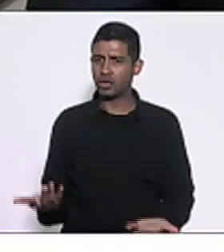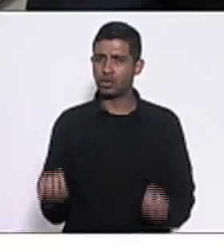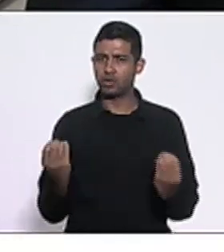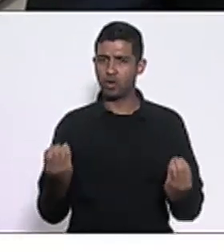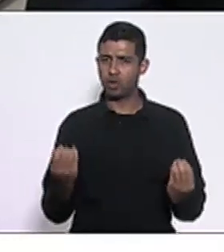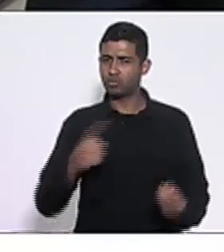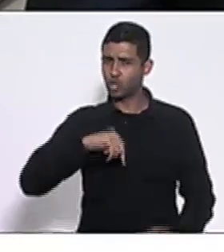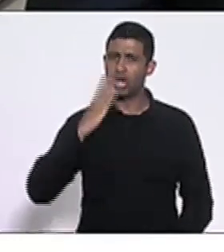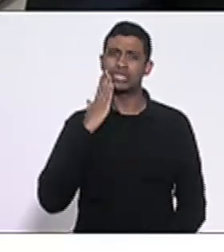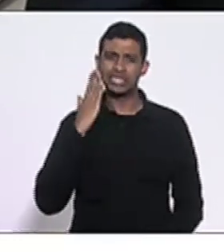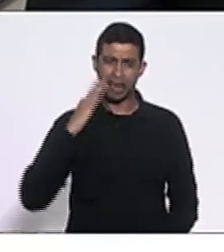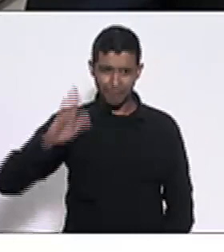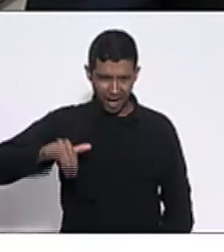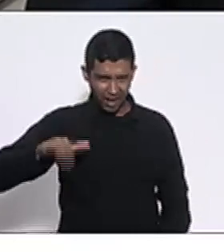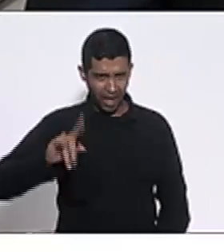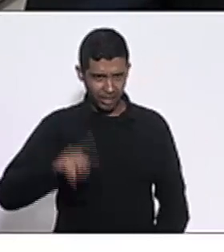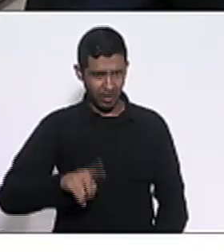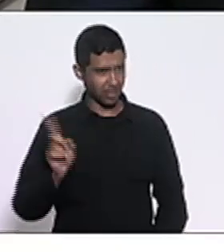essa